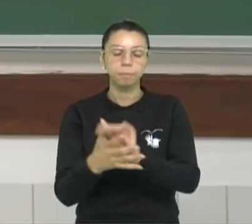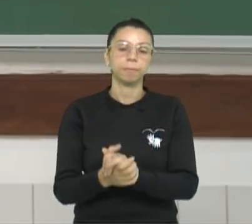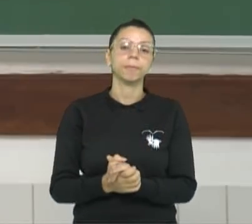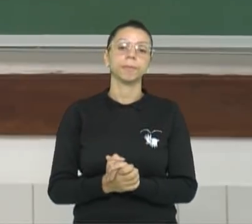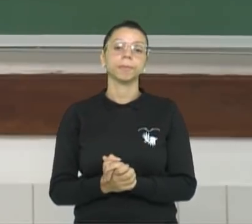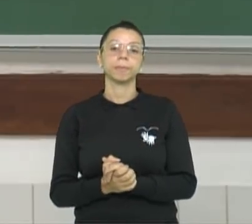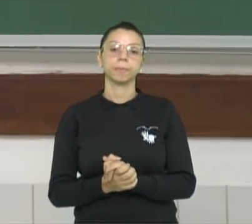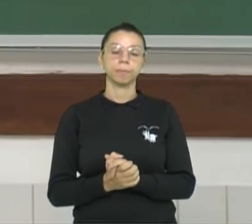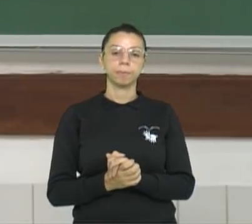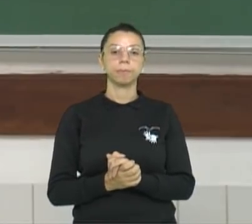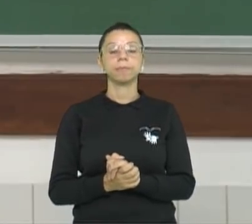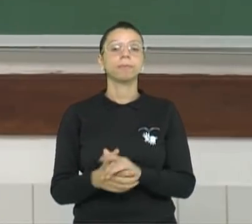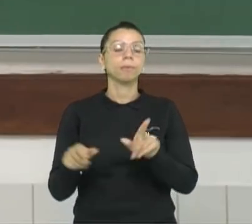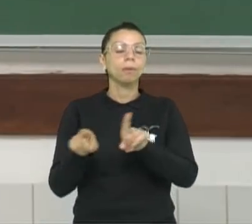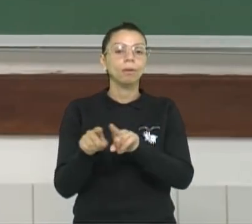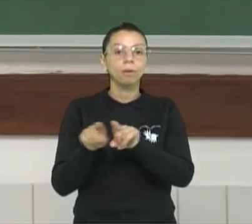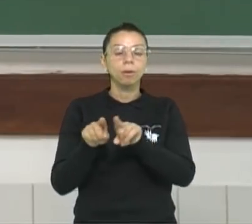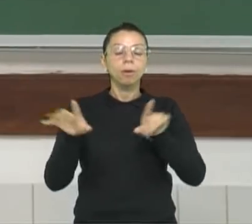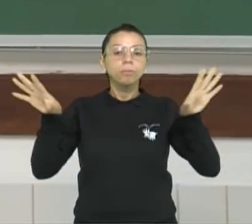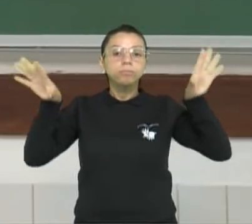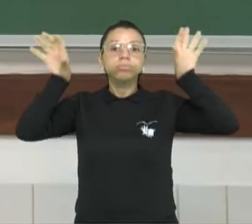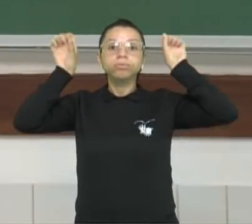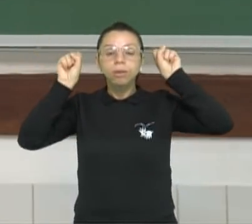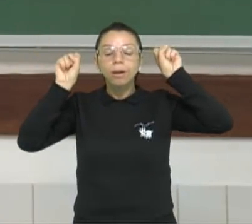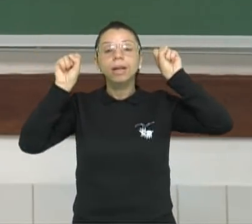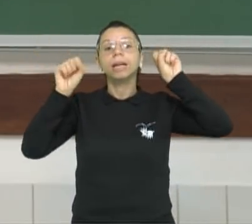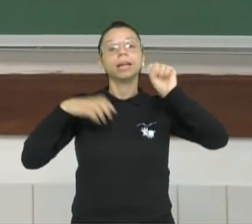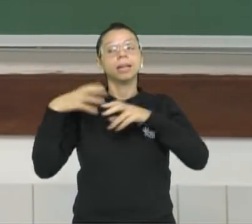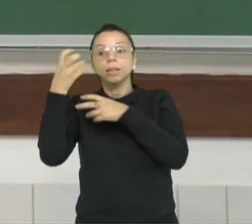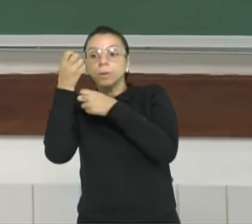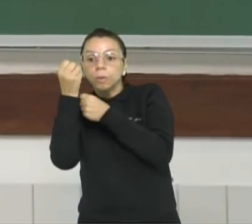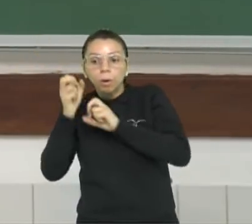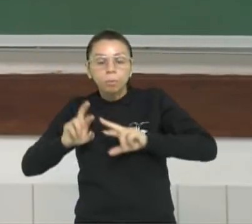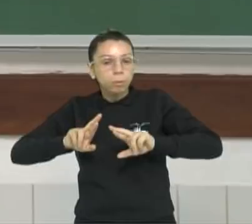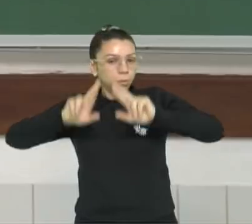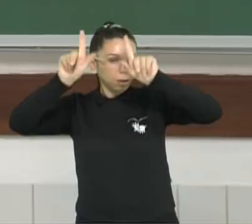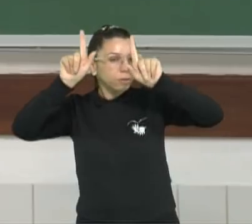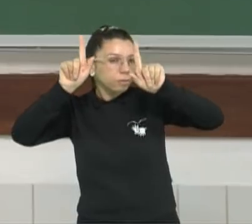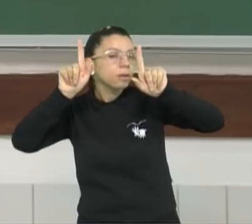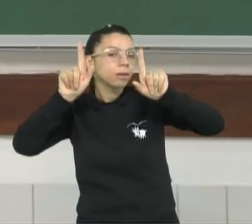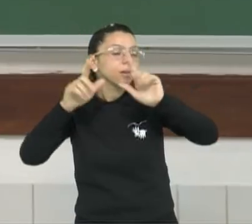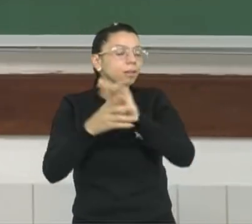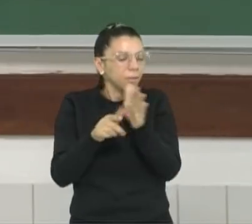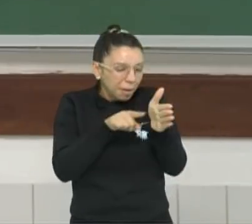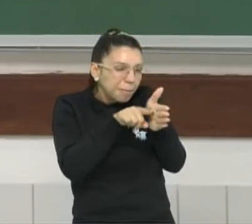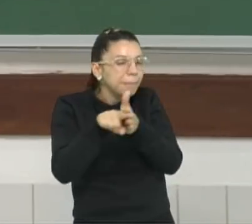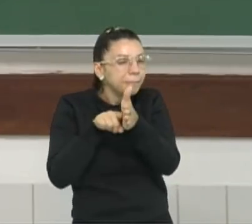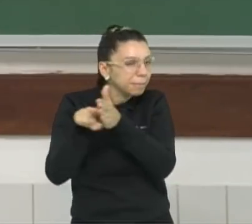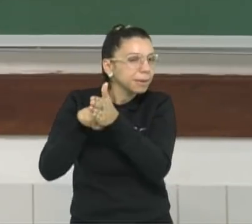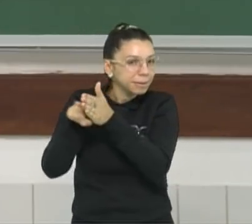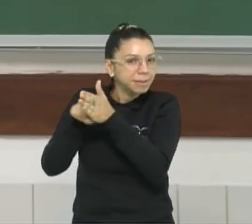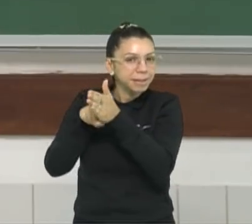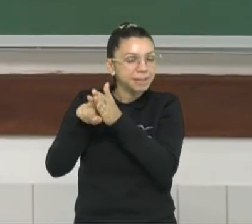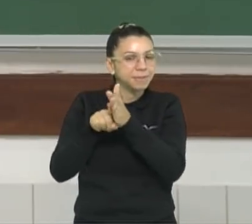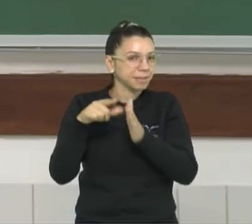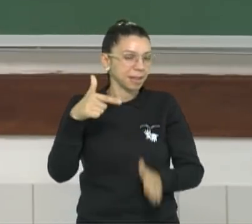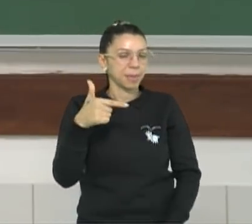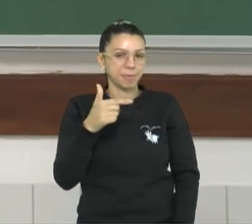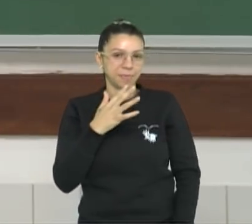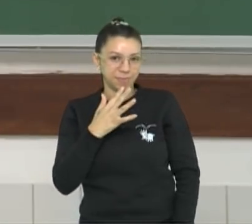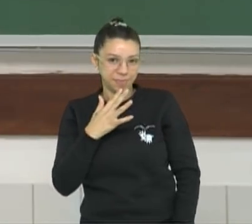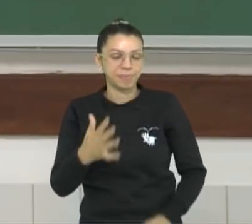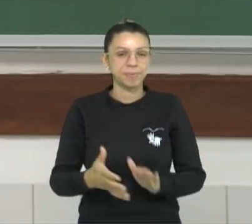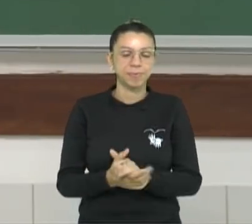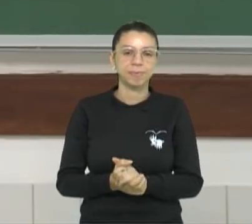Até ele escuta tão bem que ele dorme num lugar diferente, né? Ficou curioso? Vai pesquisar sobre ele, então, se você não conhece. Se